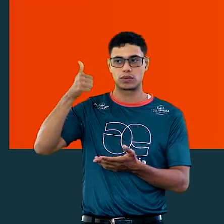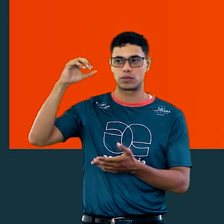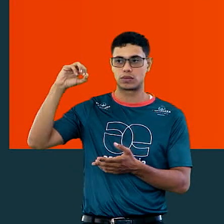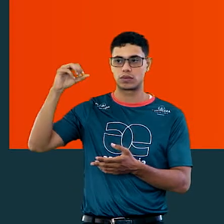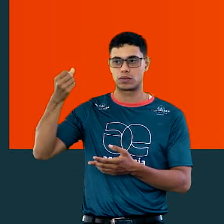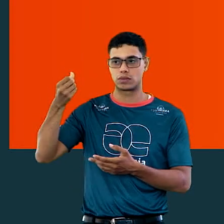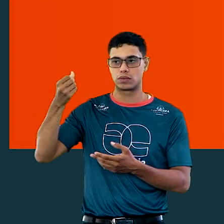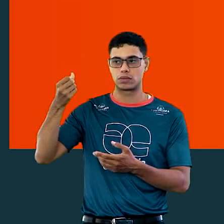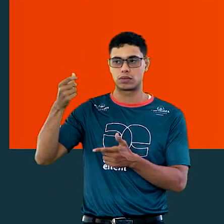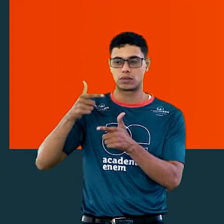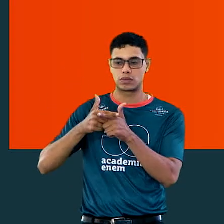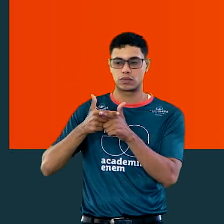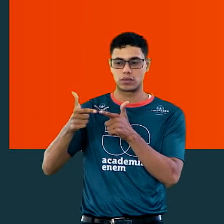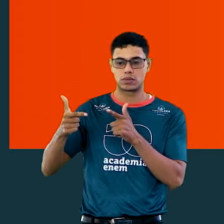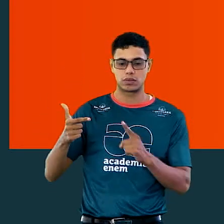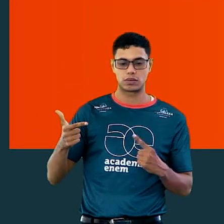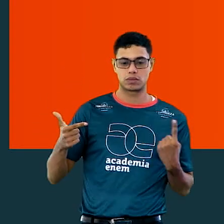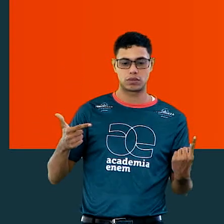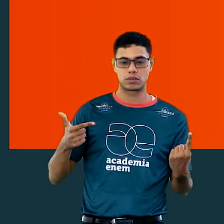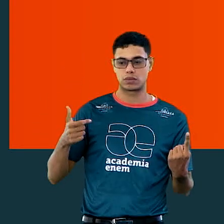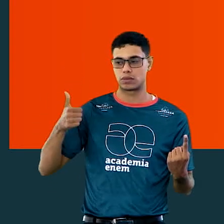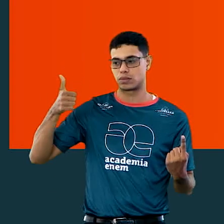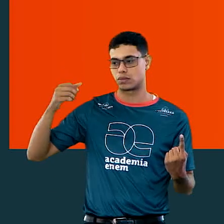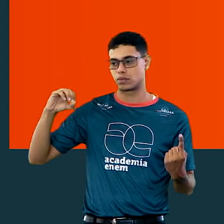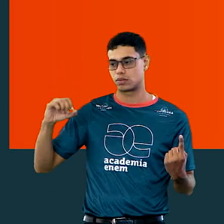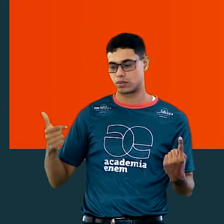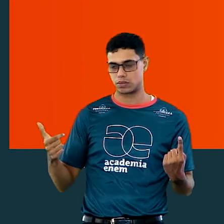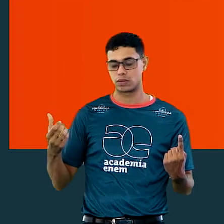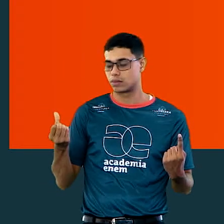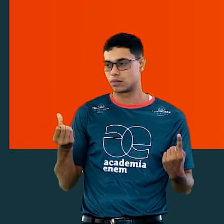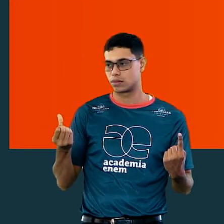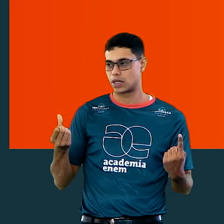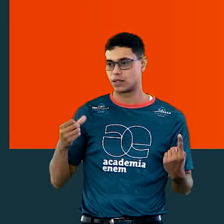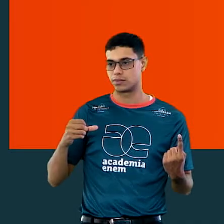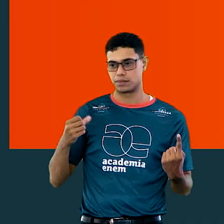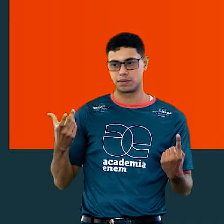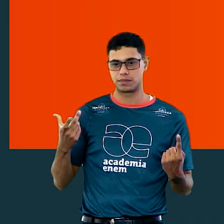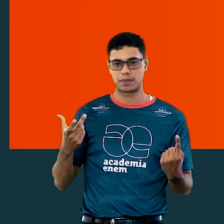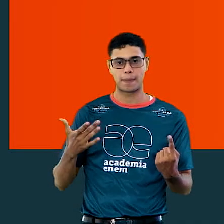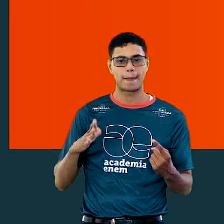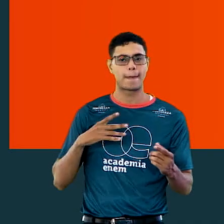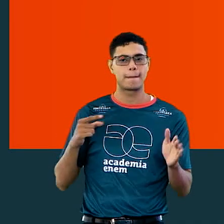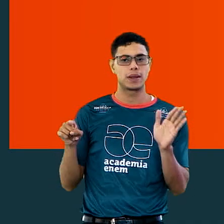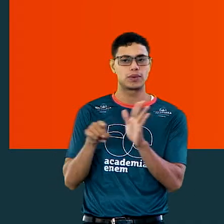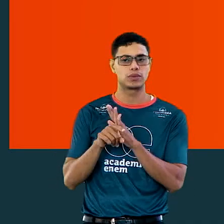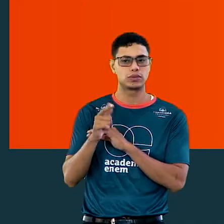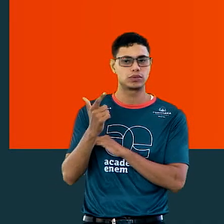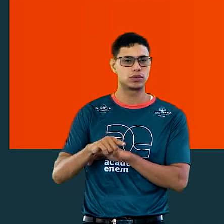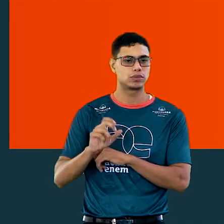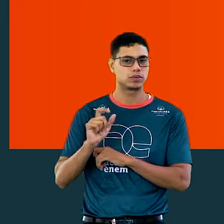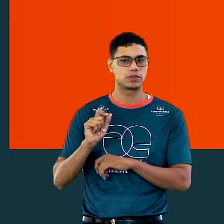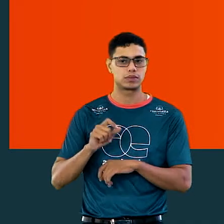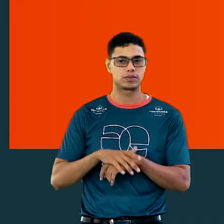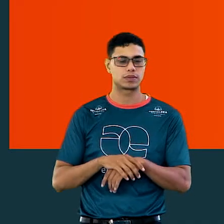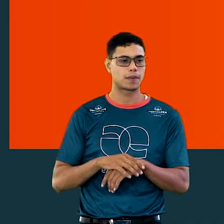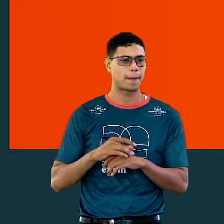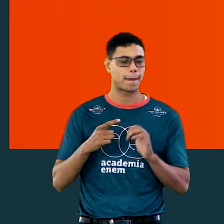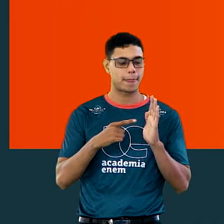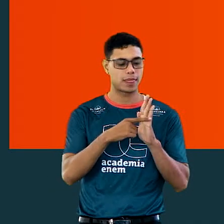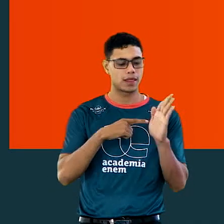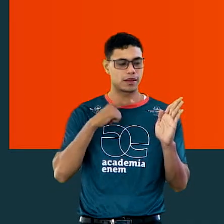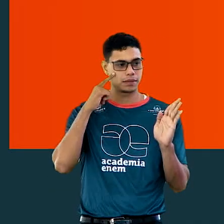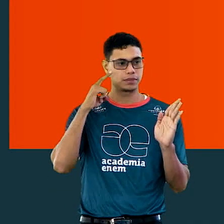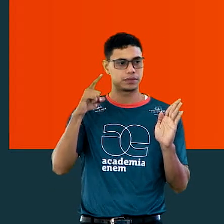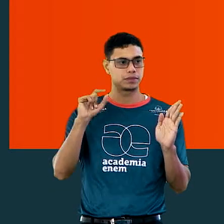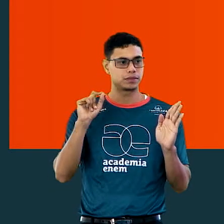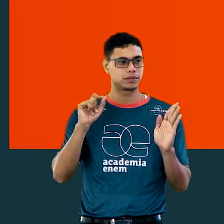106 por 1, 106. De novo, qual é a pergunta? Qual é o comando, galera? Como